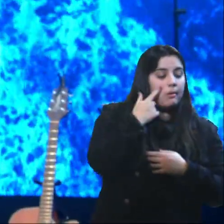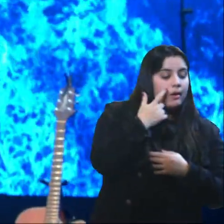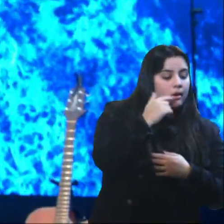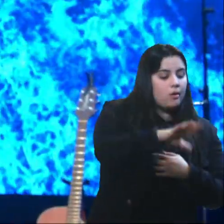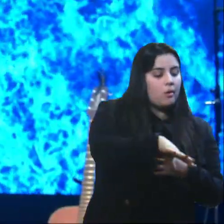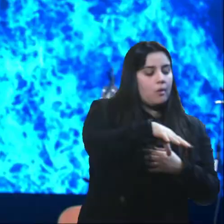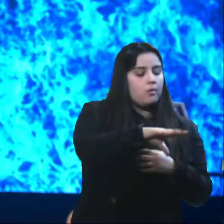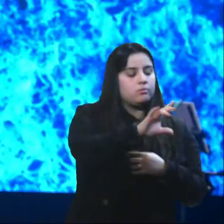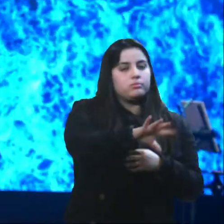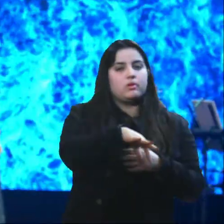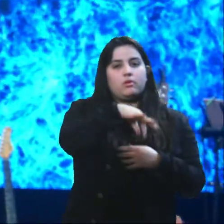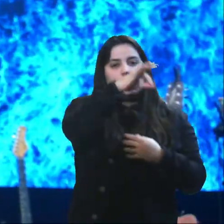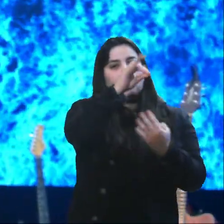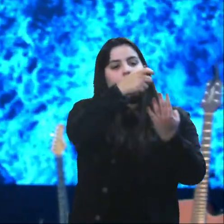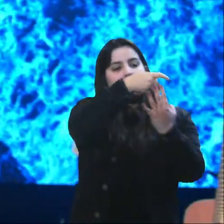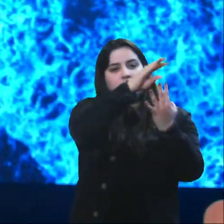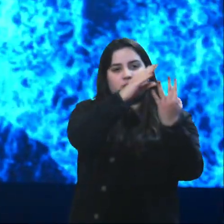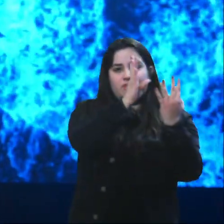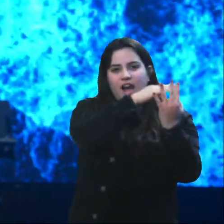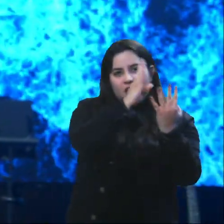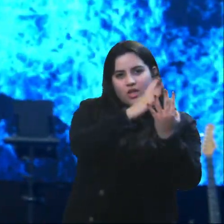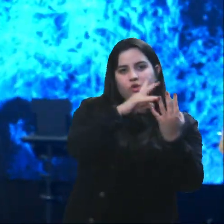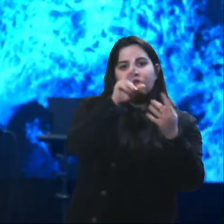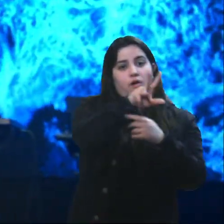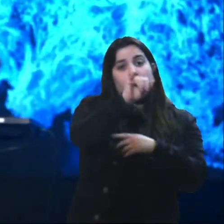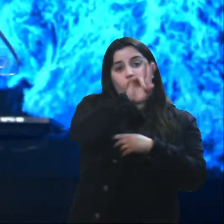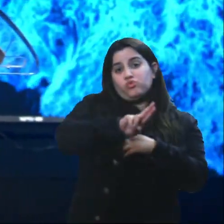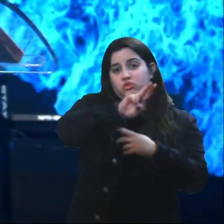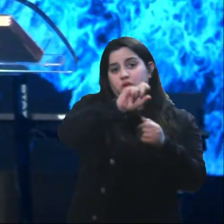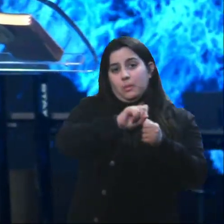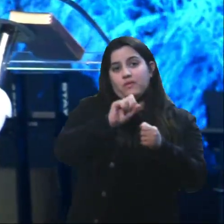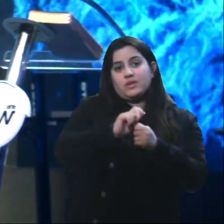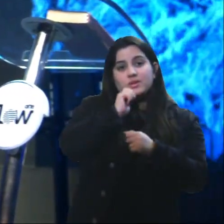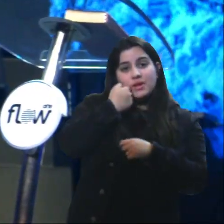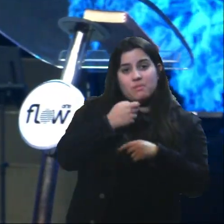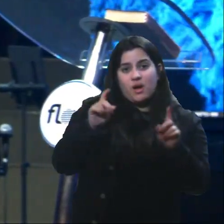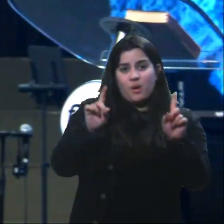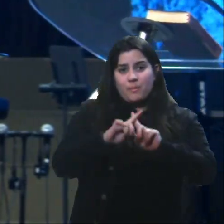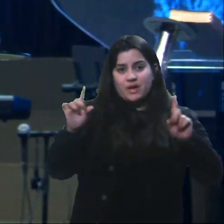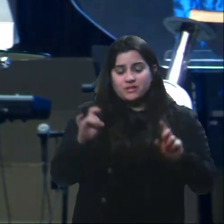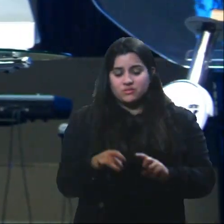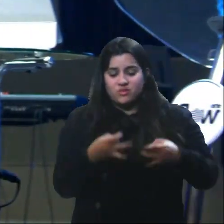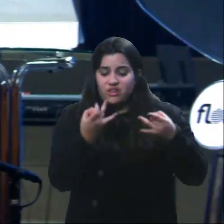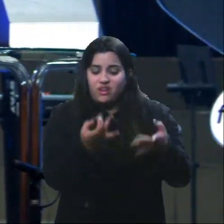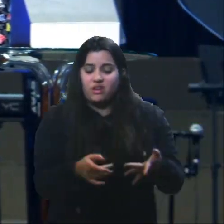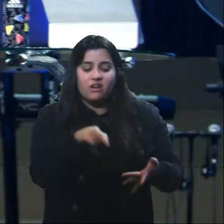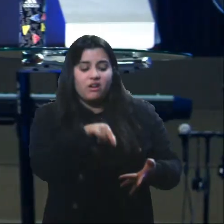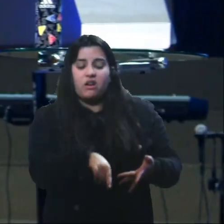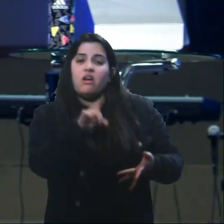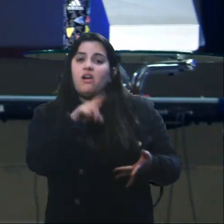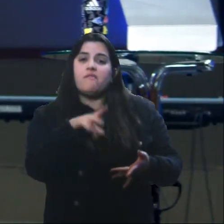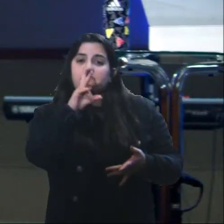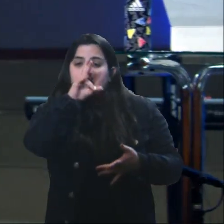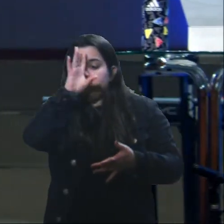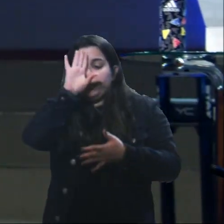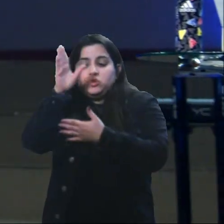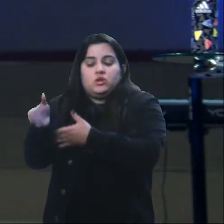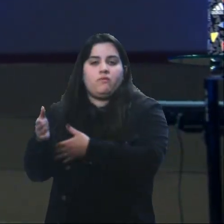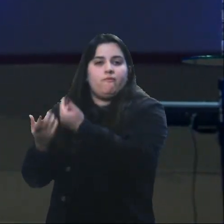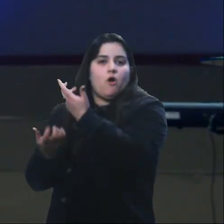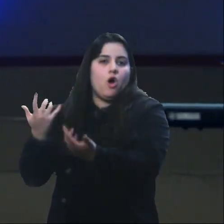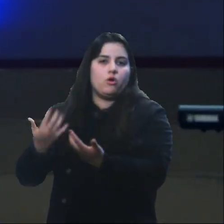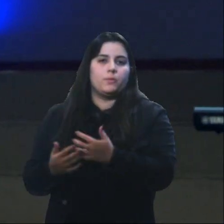trigo, vai usar para fazer pão, etc., mas a palha é jogada no fogo. Ele estava falando sobre dois tipos de